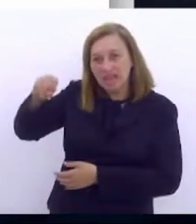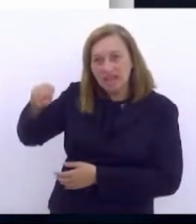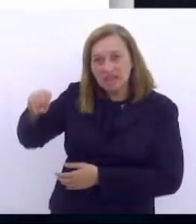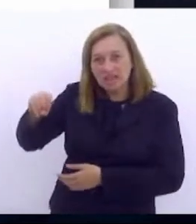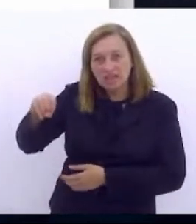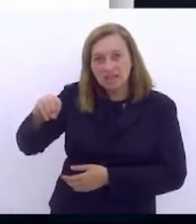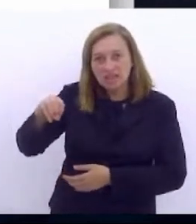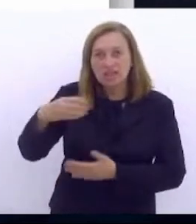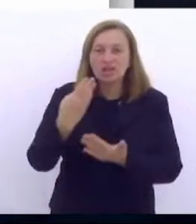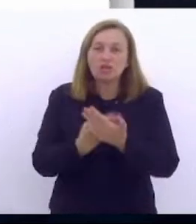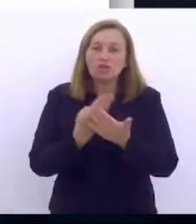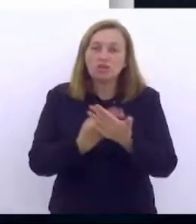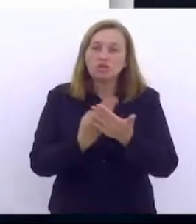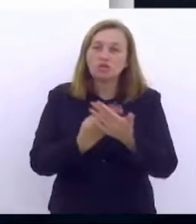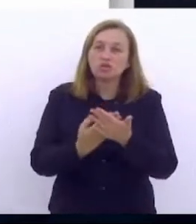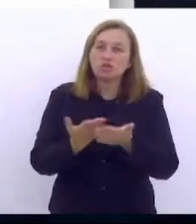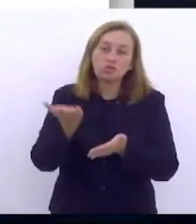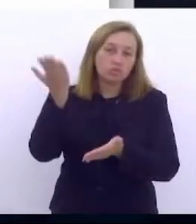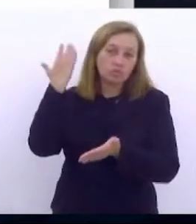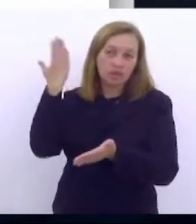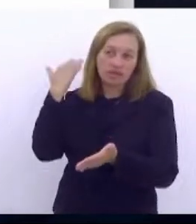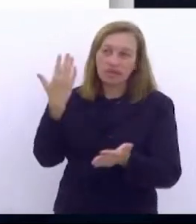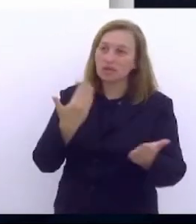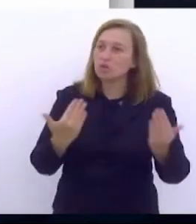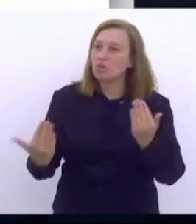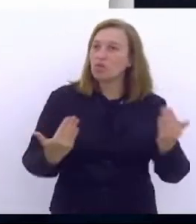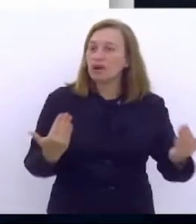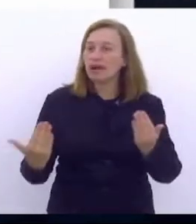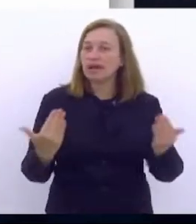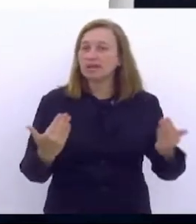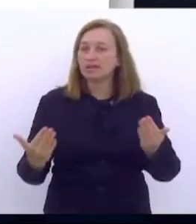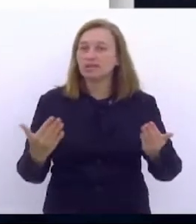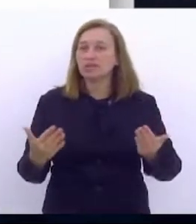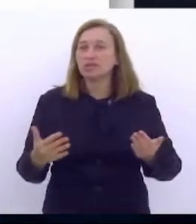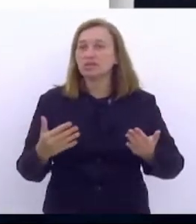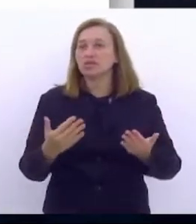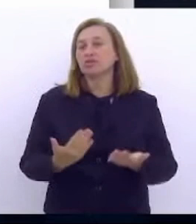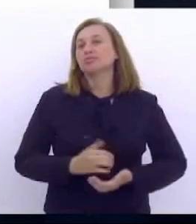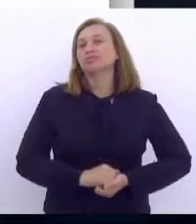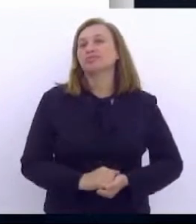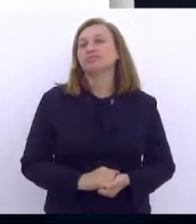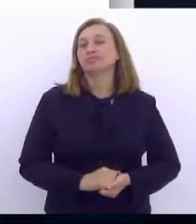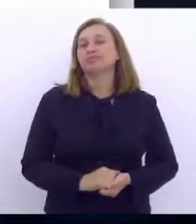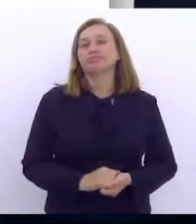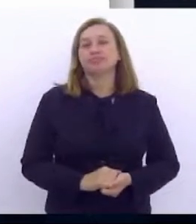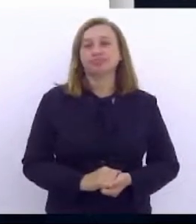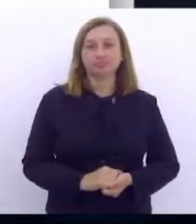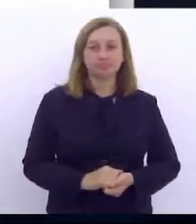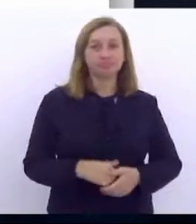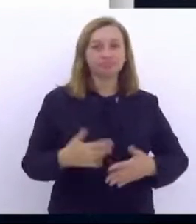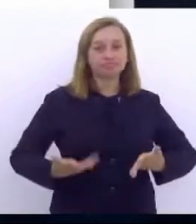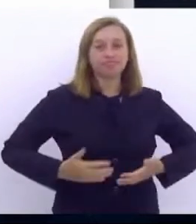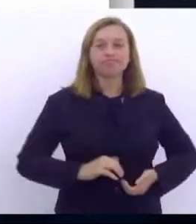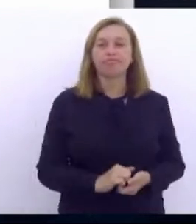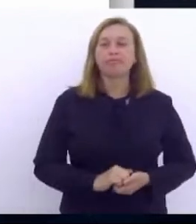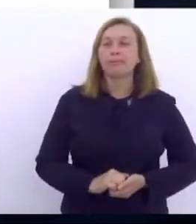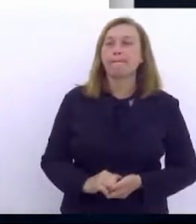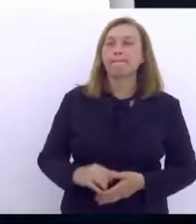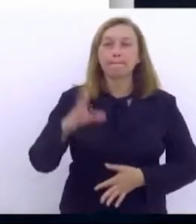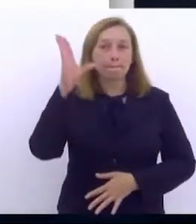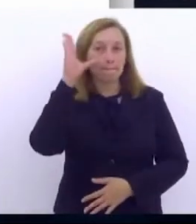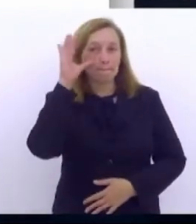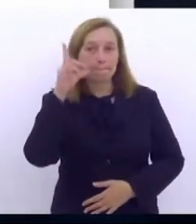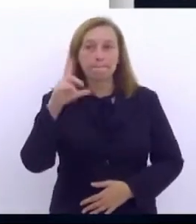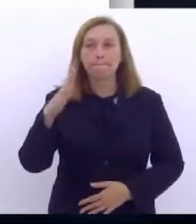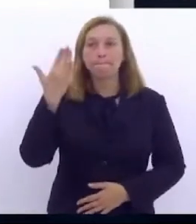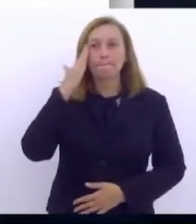Está comparando o estudo inflado com a estatística oficial subnotificada. Bela comparação. Tá? E o que é interessante